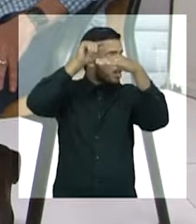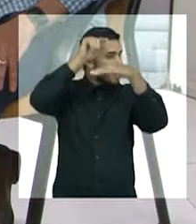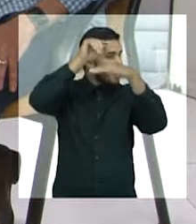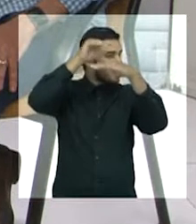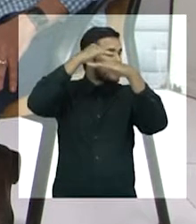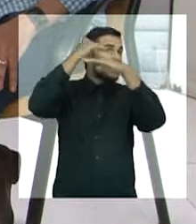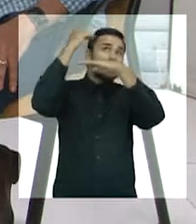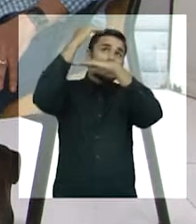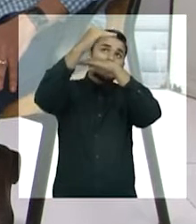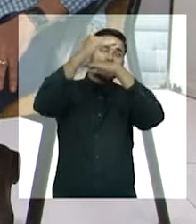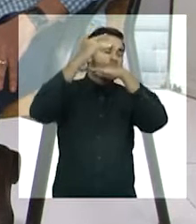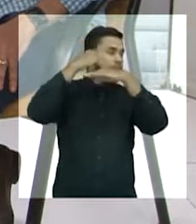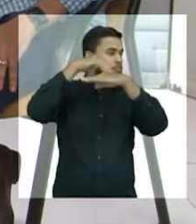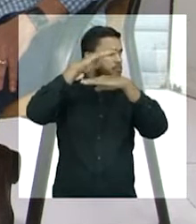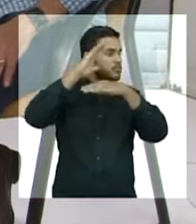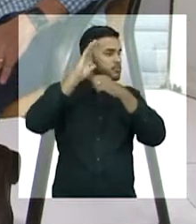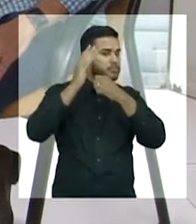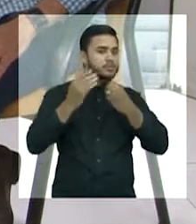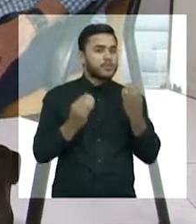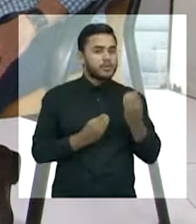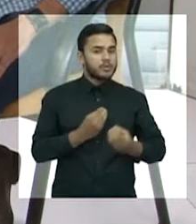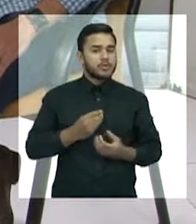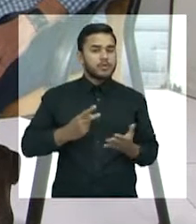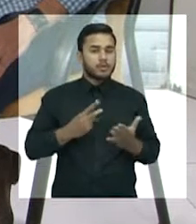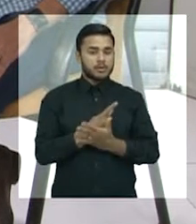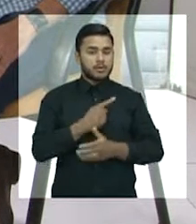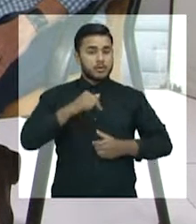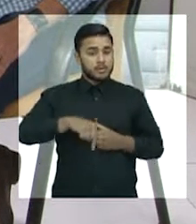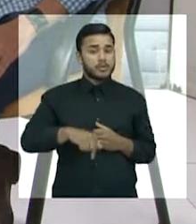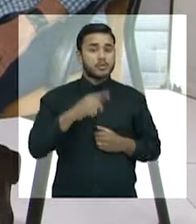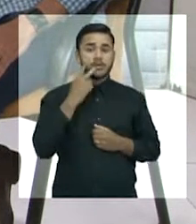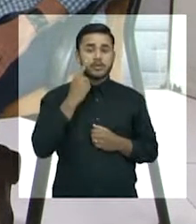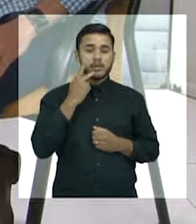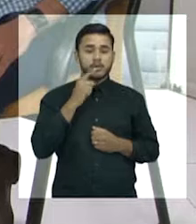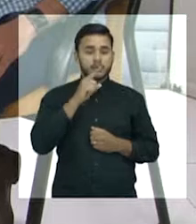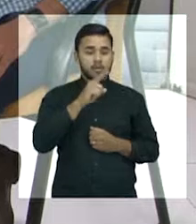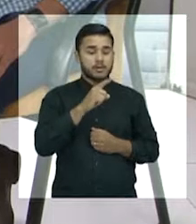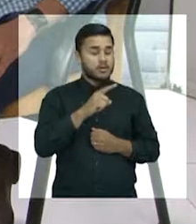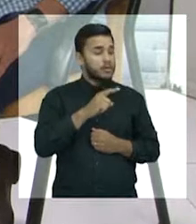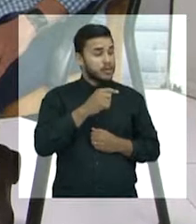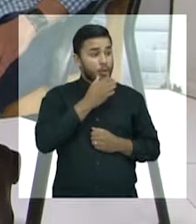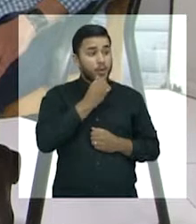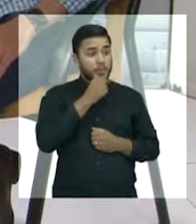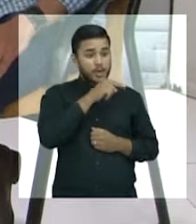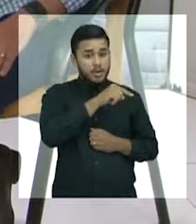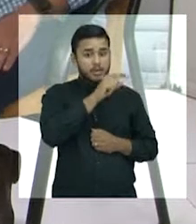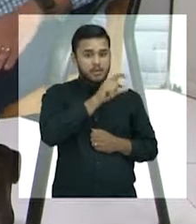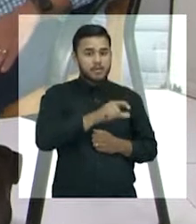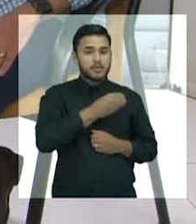dizer, isso é um fato concreto que aconteceu aqui em Fortaleza. Inclusive, ele morava em Maracanaú.